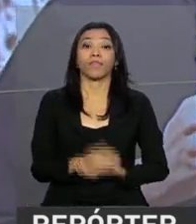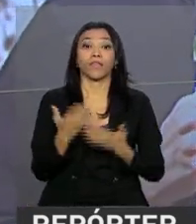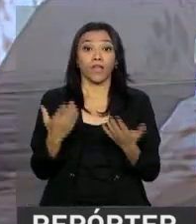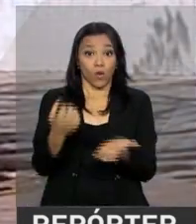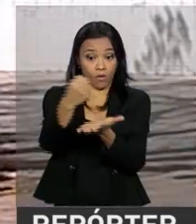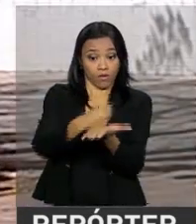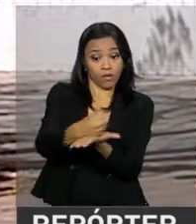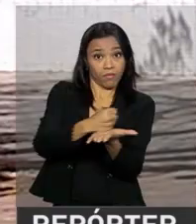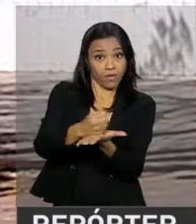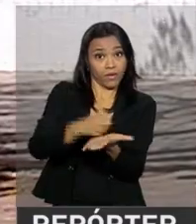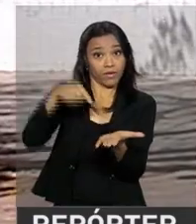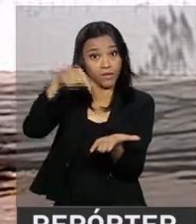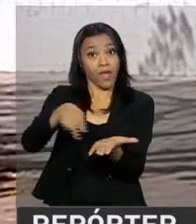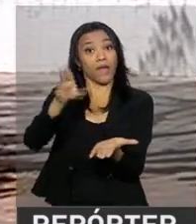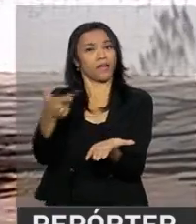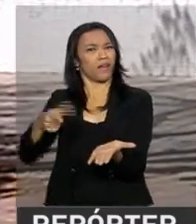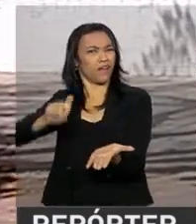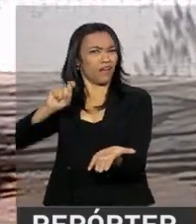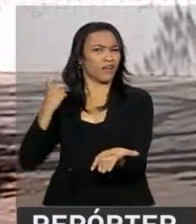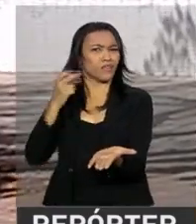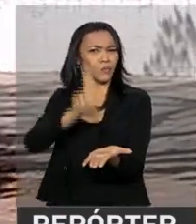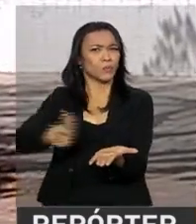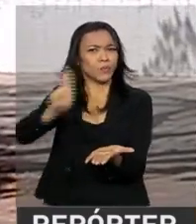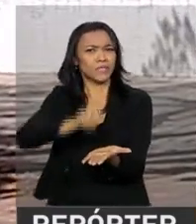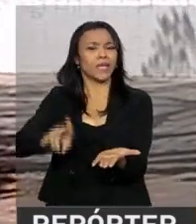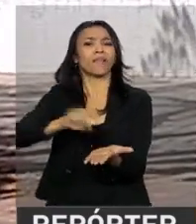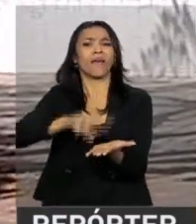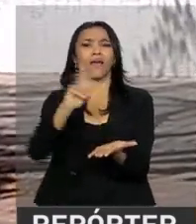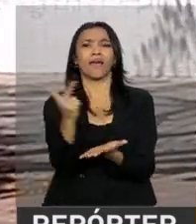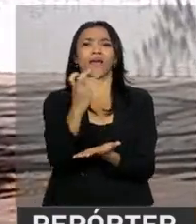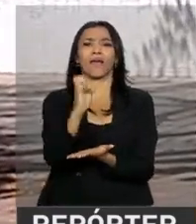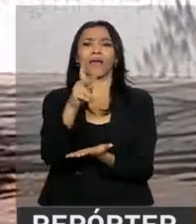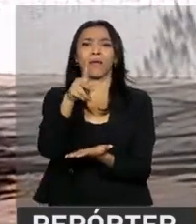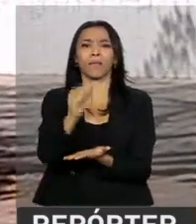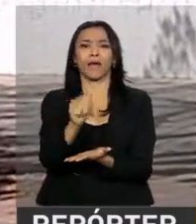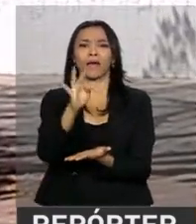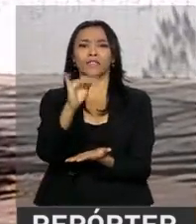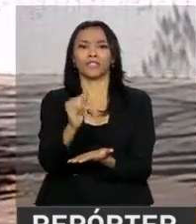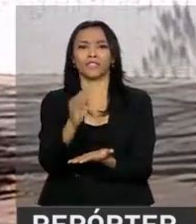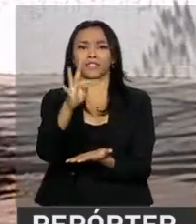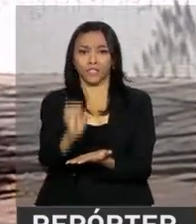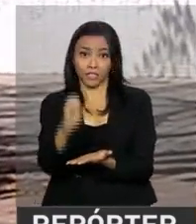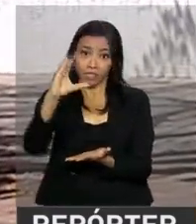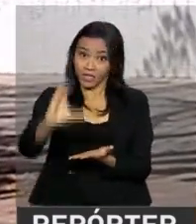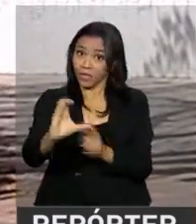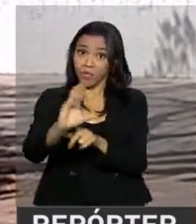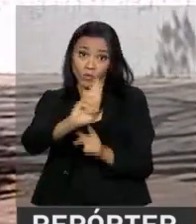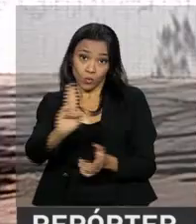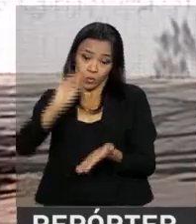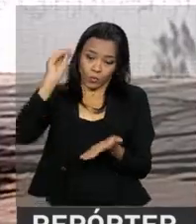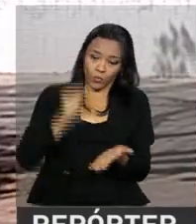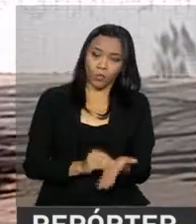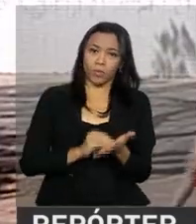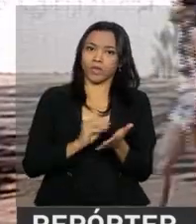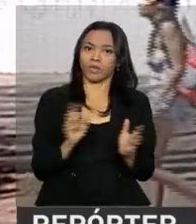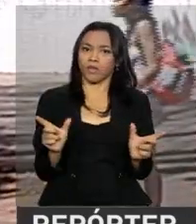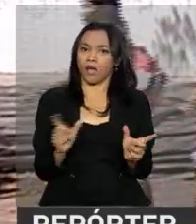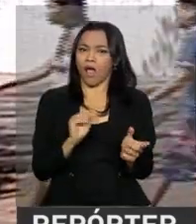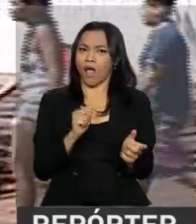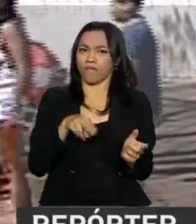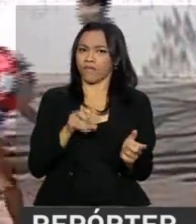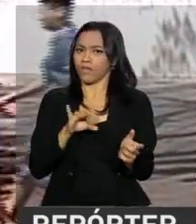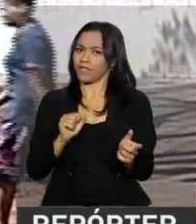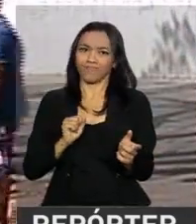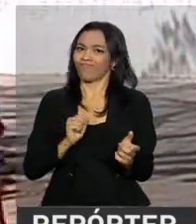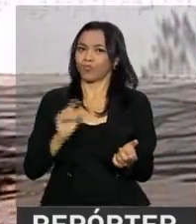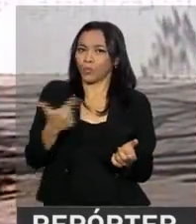medicamento lso era utilizado para o tratamento da Hepatite C mas não apresentava registro e portanto a venda foi proibida